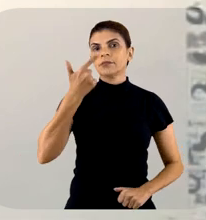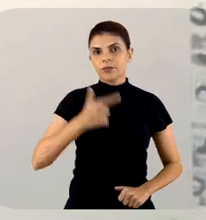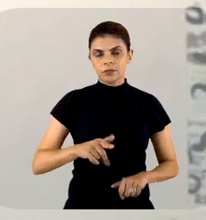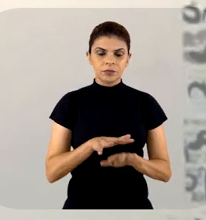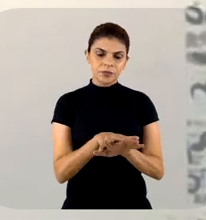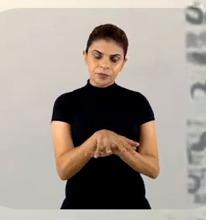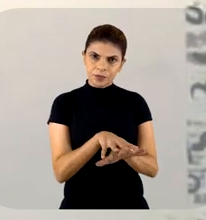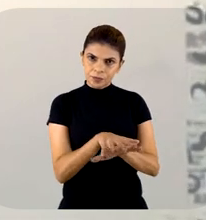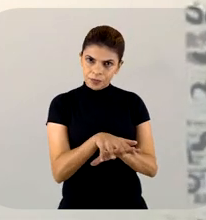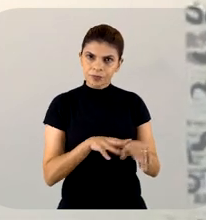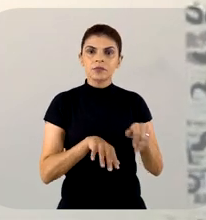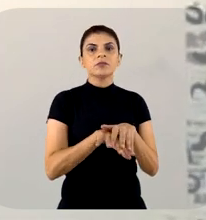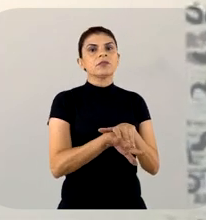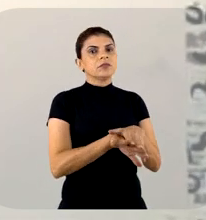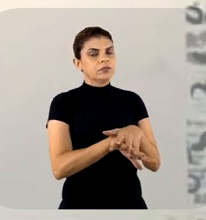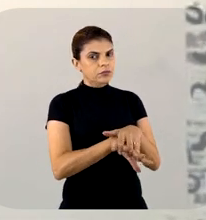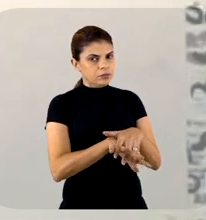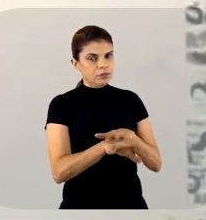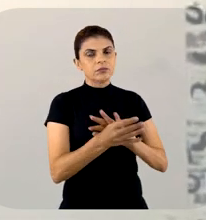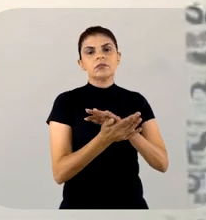processo.